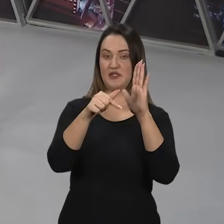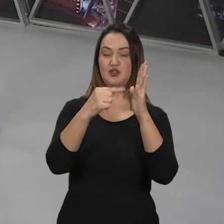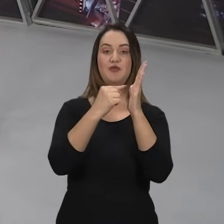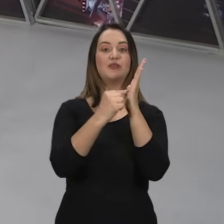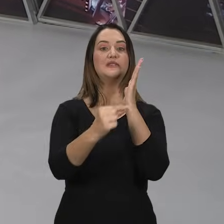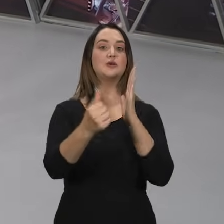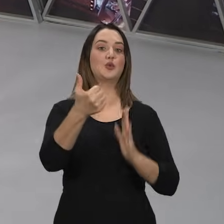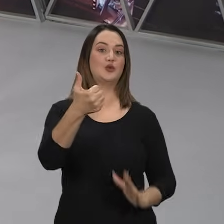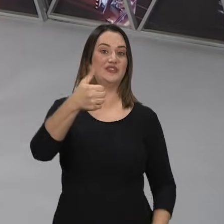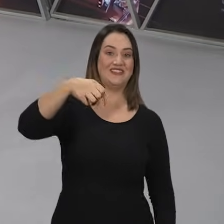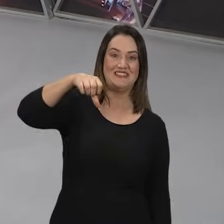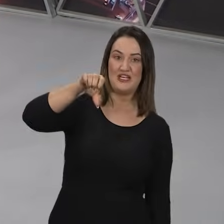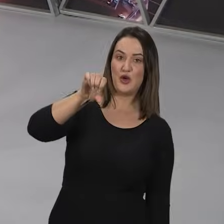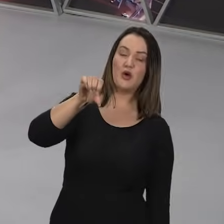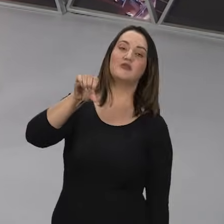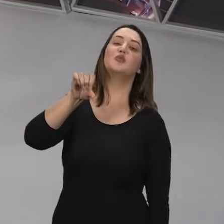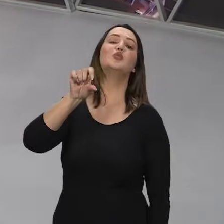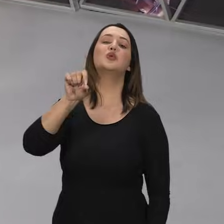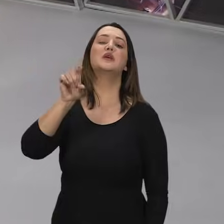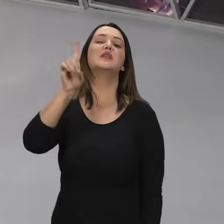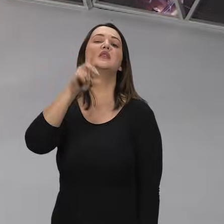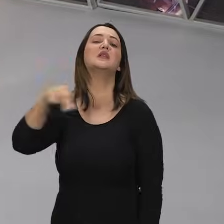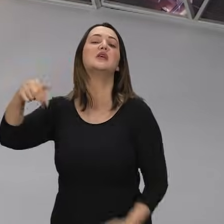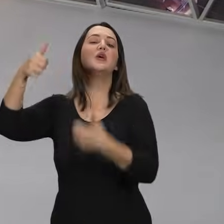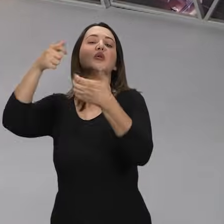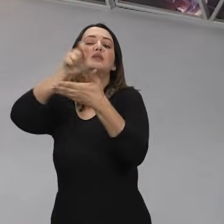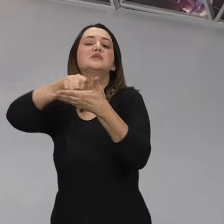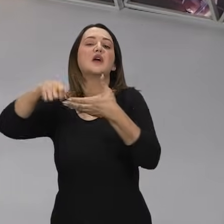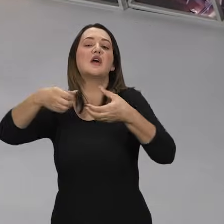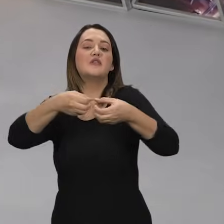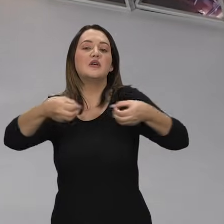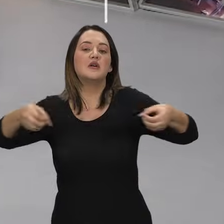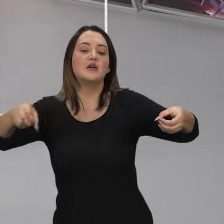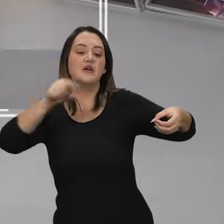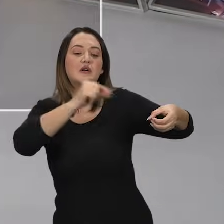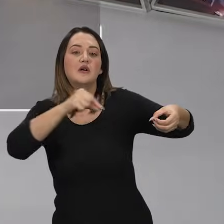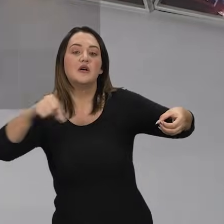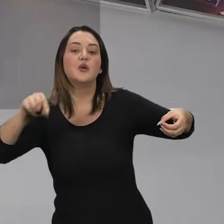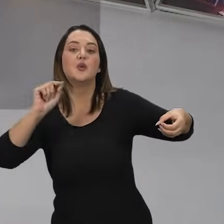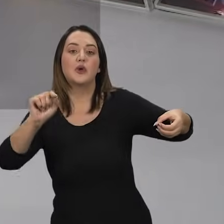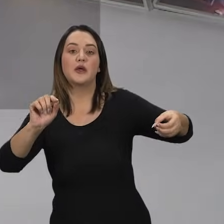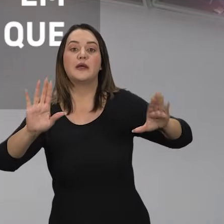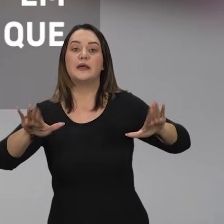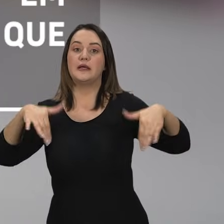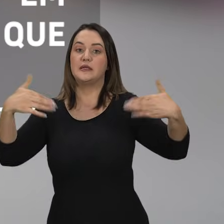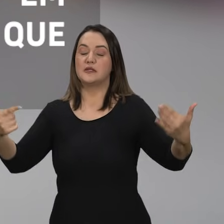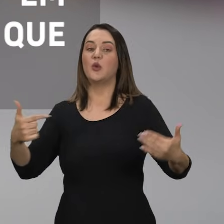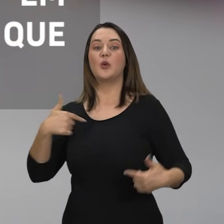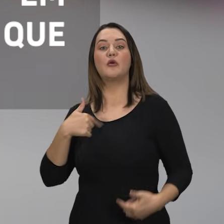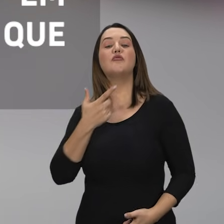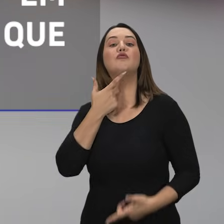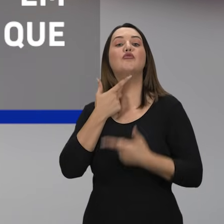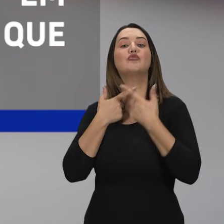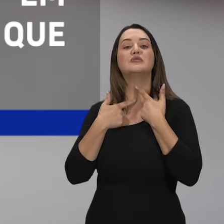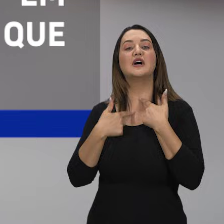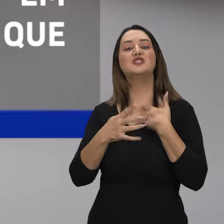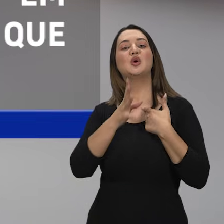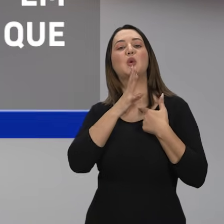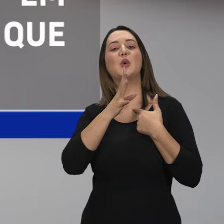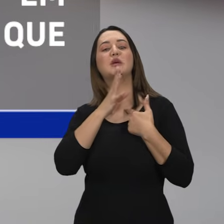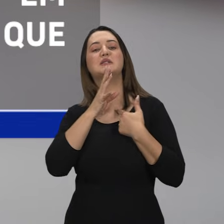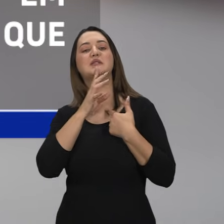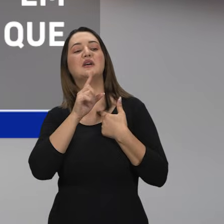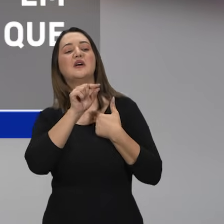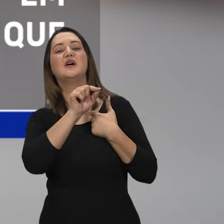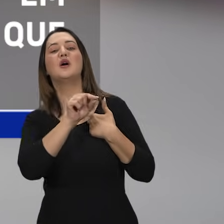7, se você observar o verso 19, olha o que o profeta menciona, Daniel 7, 19. Então tive desejo